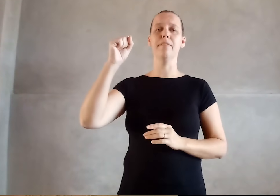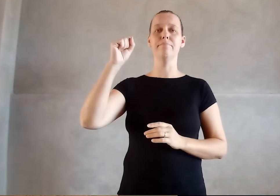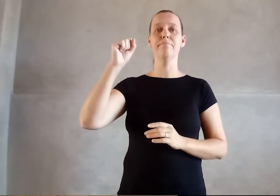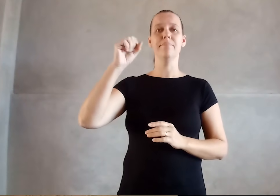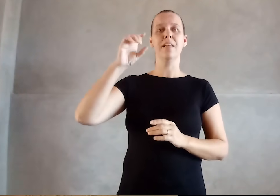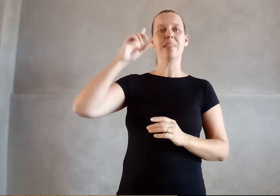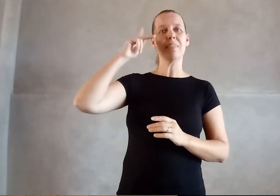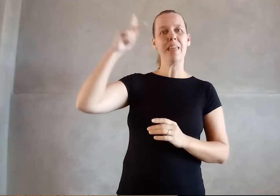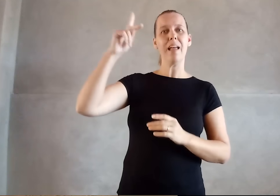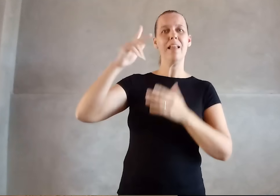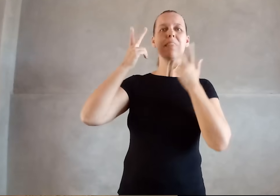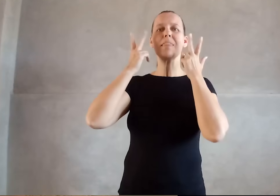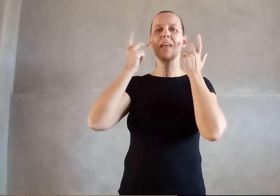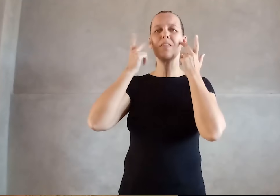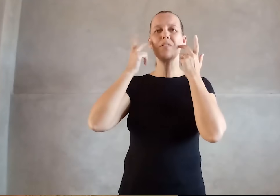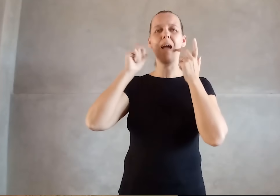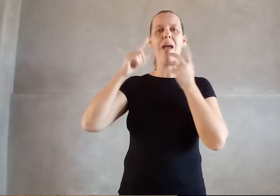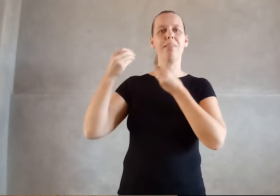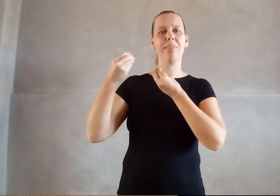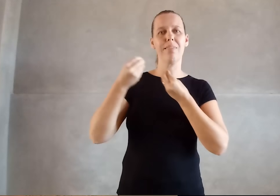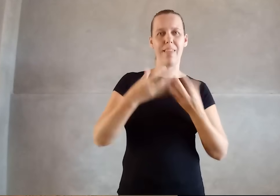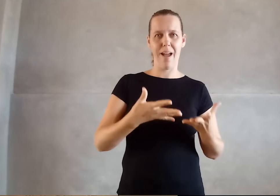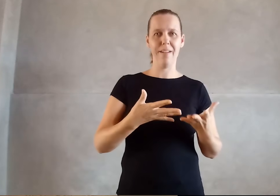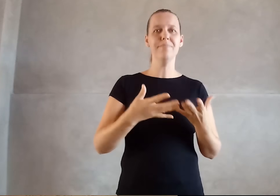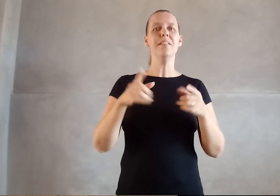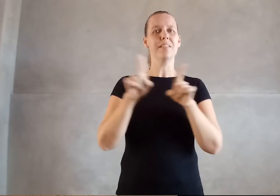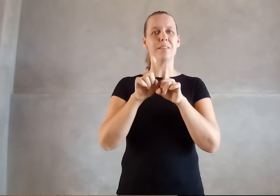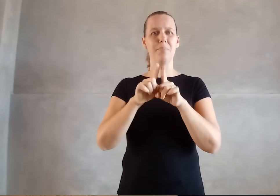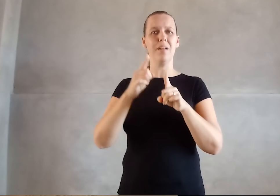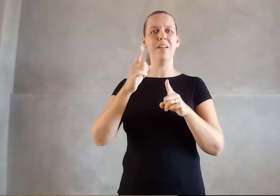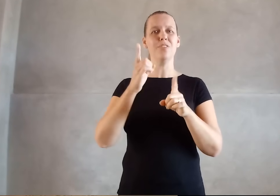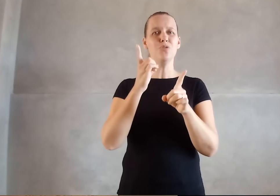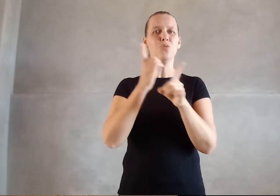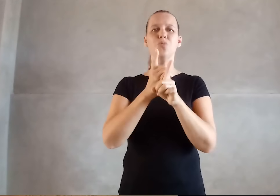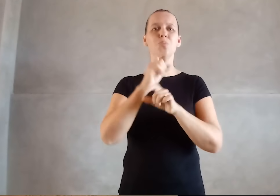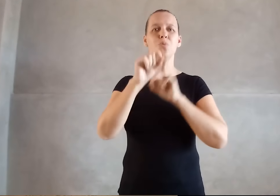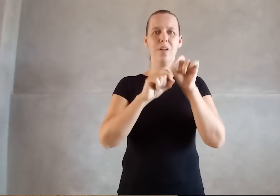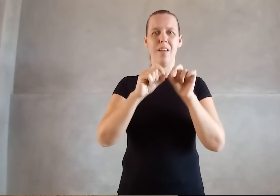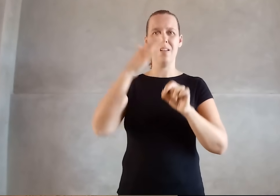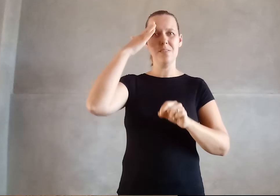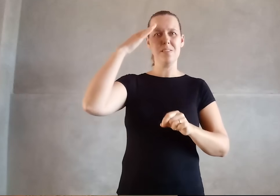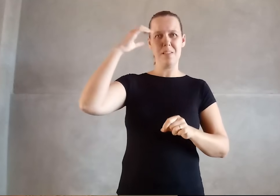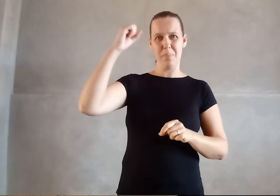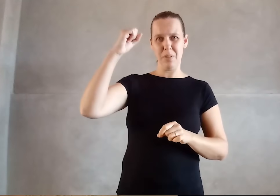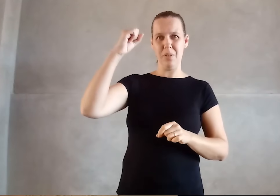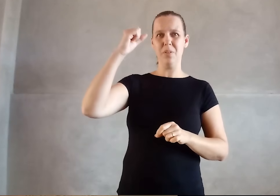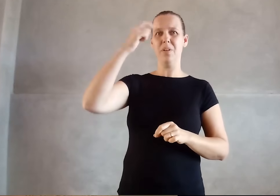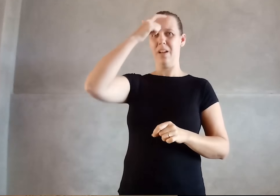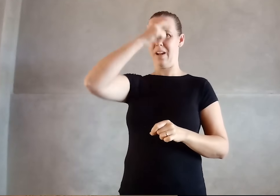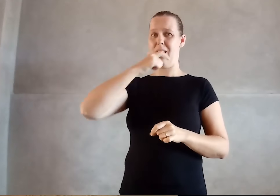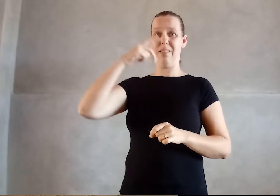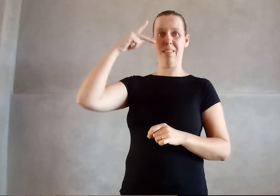a natureza, ele possui uma natureza de dar, mas nós vamos descobrir que a sabedoria de Deus e o caráter de Deus é